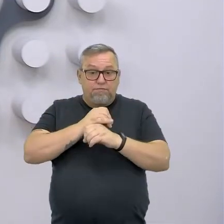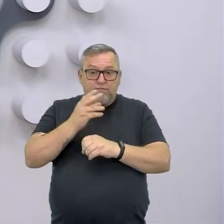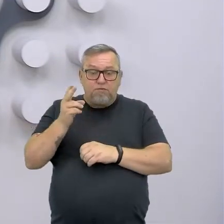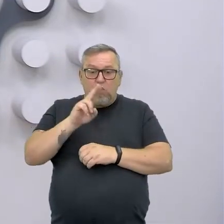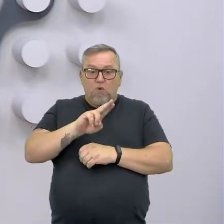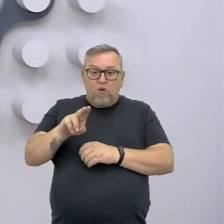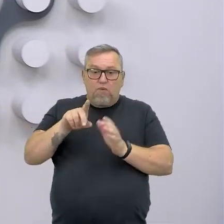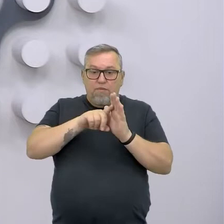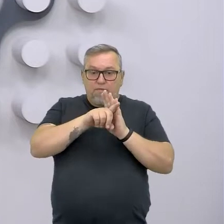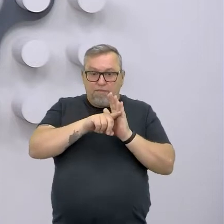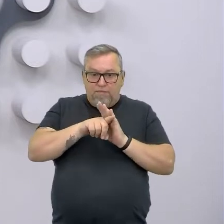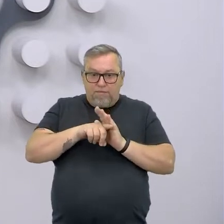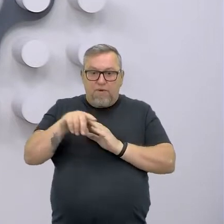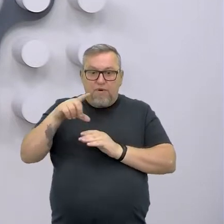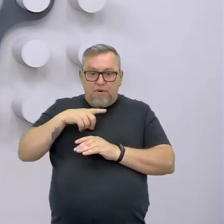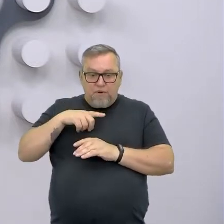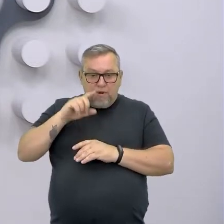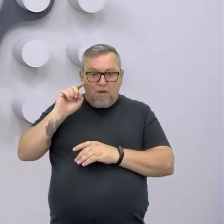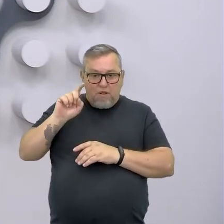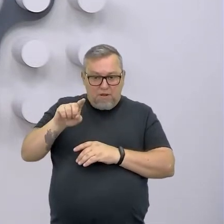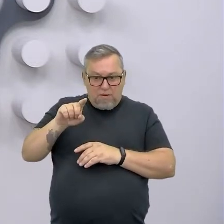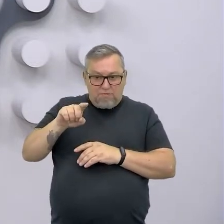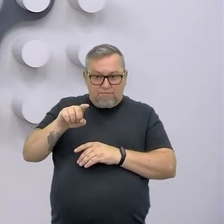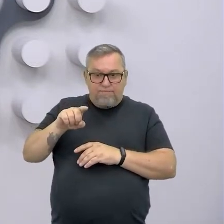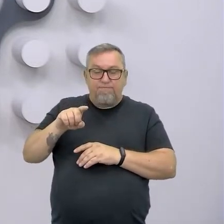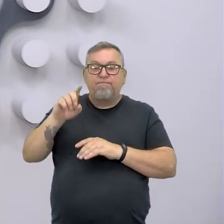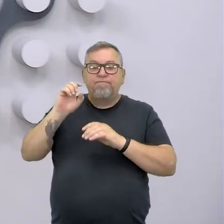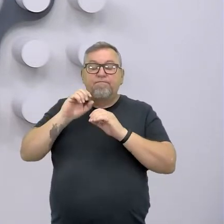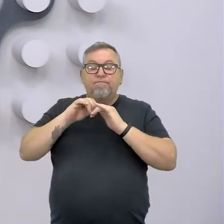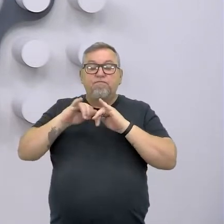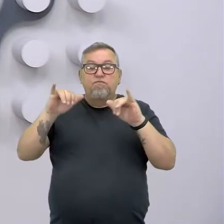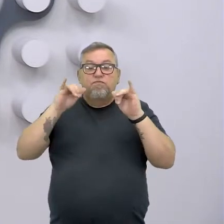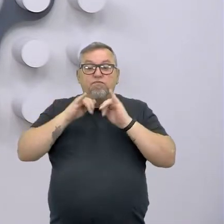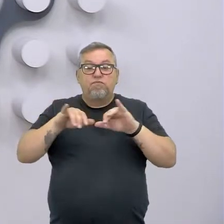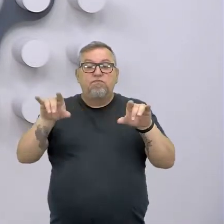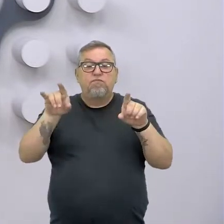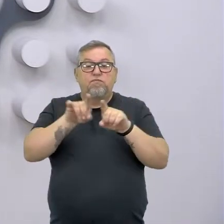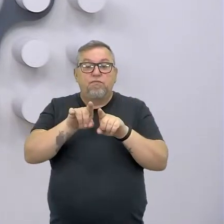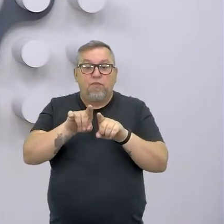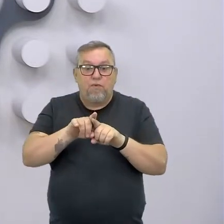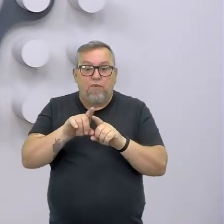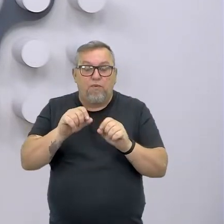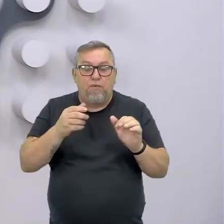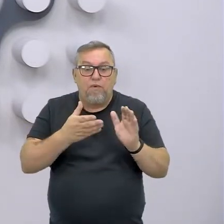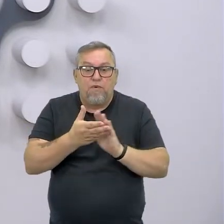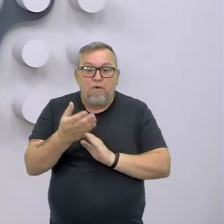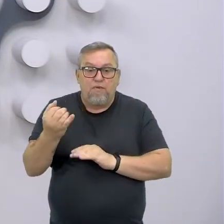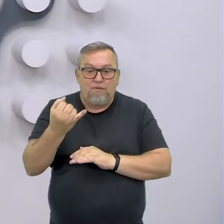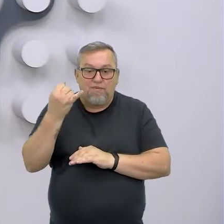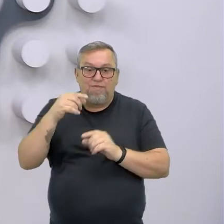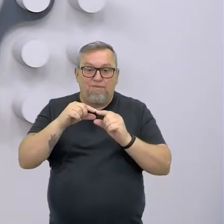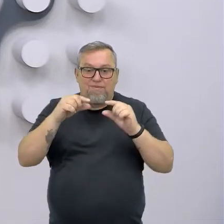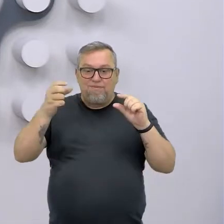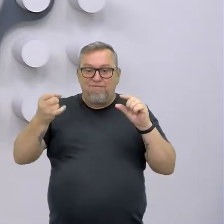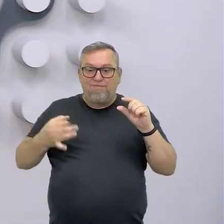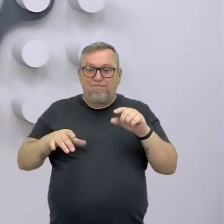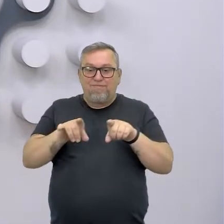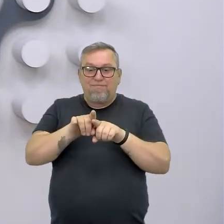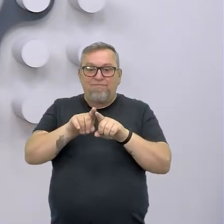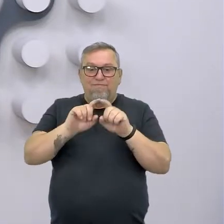dos pesquisadores, eles estão com as suas publicações, né? Uma plataforma importante que a gente tem aqui é